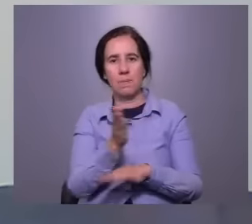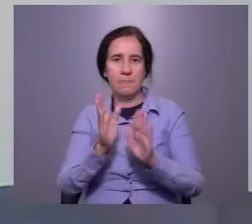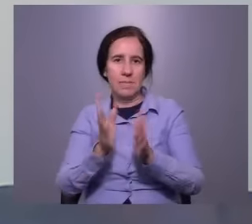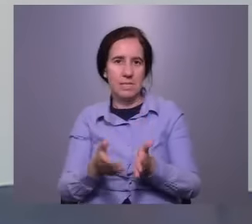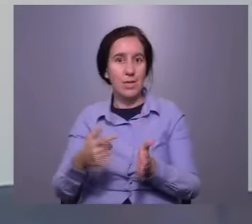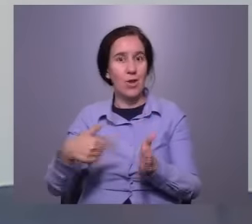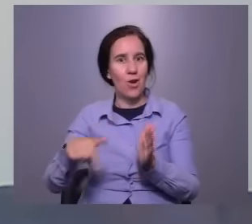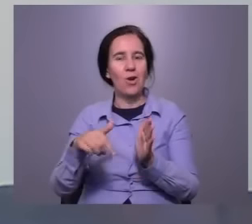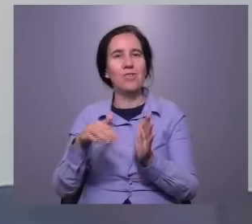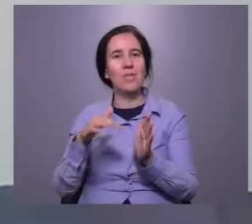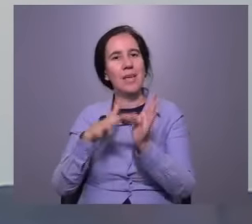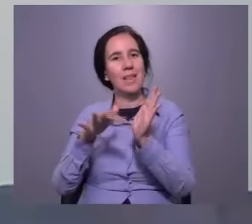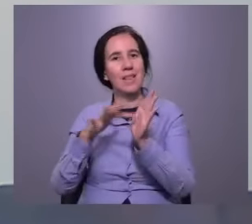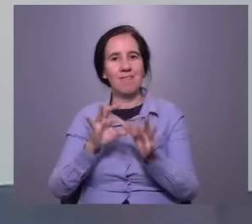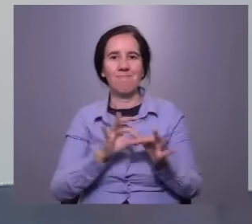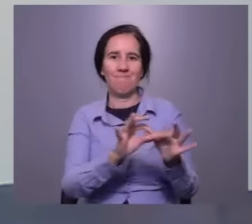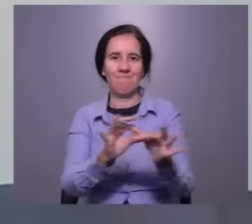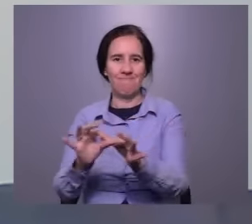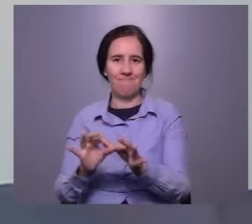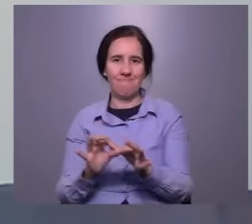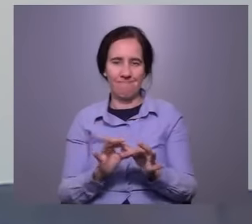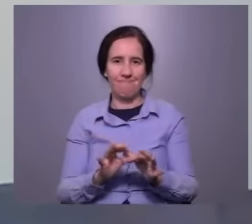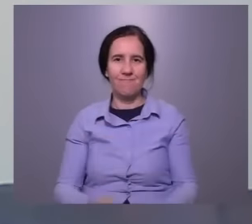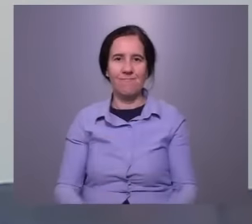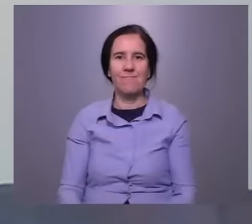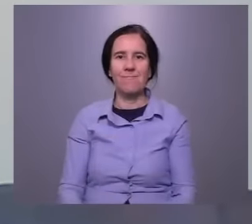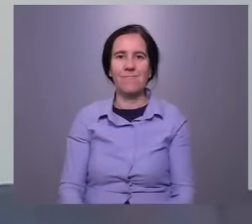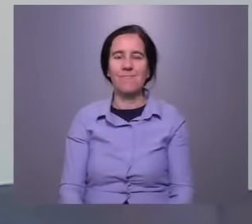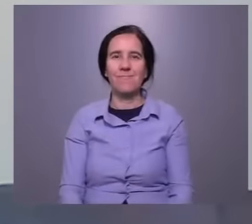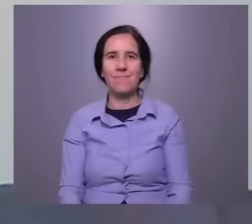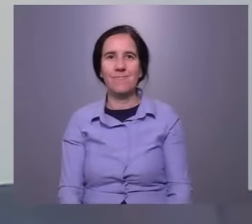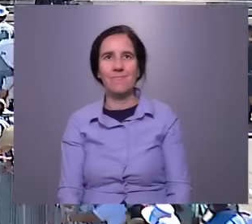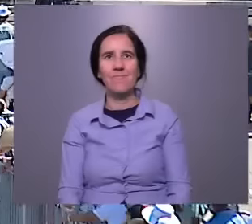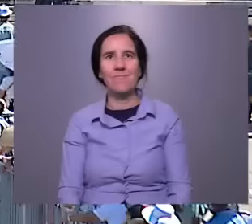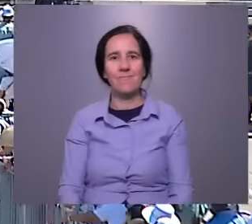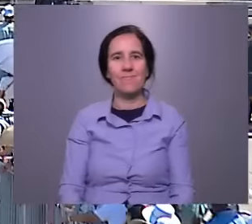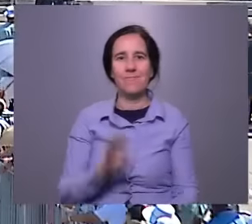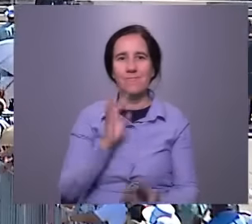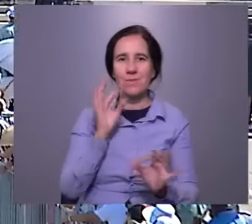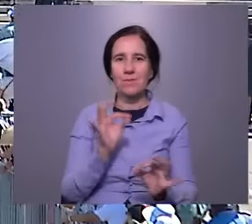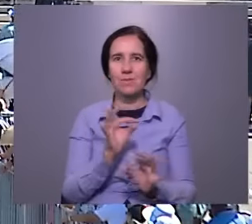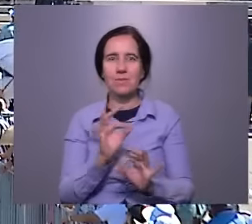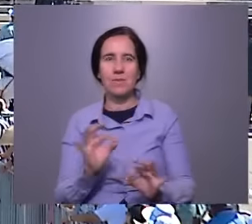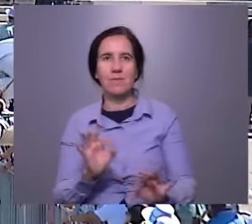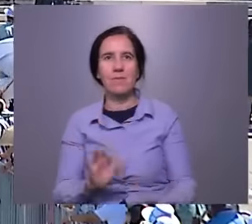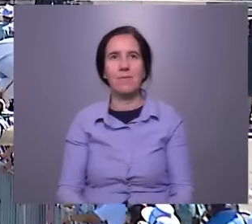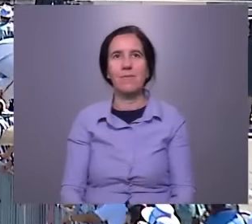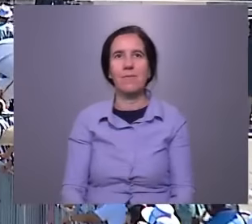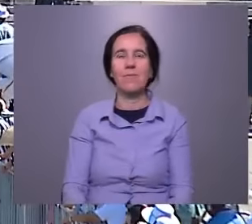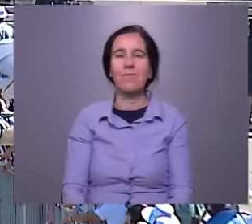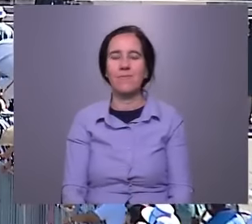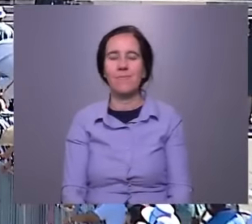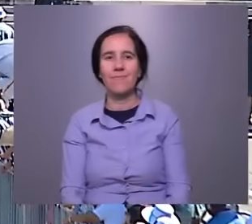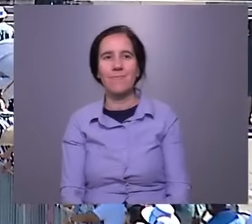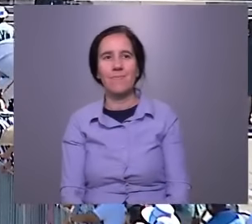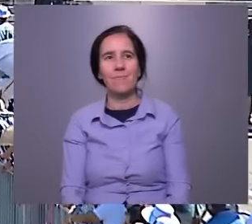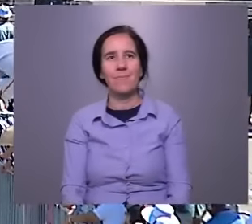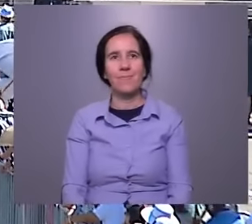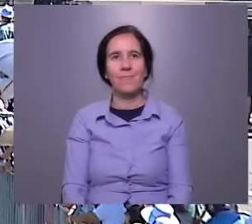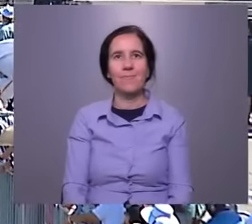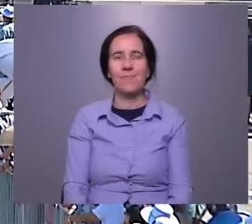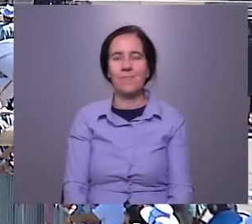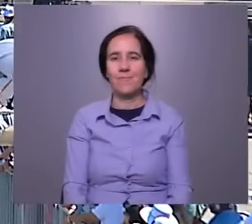Irmãs e irmãos, oremos com fé a Deus Pai, por intermédio de Jesus Cristo, nosso Salvador, pelas necessidades de todos os homens